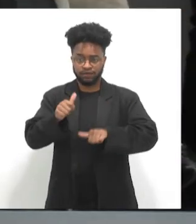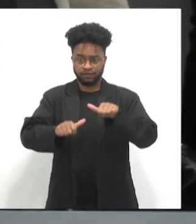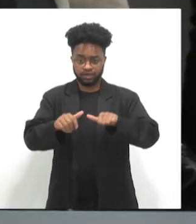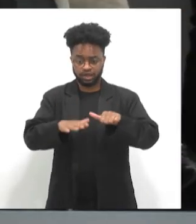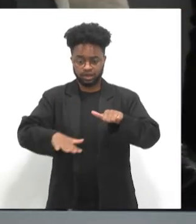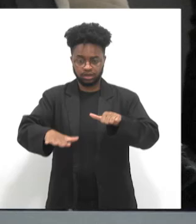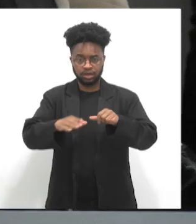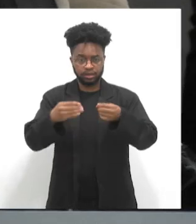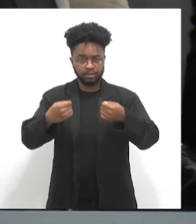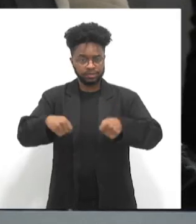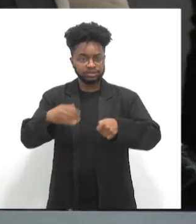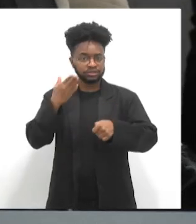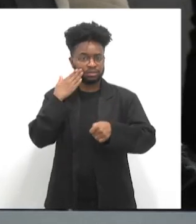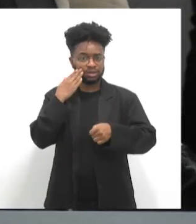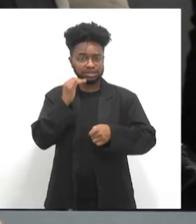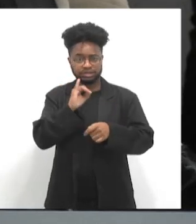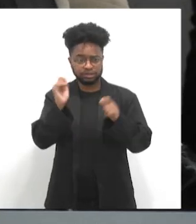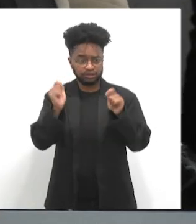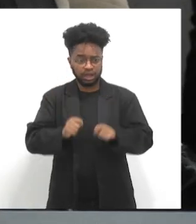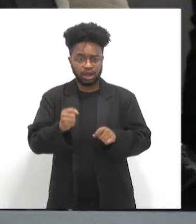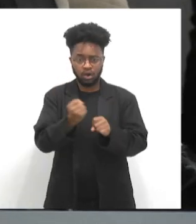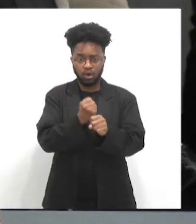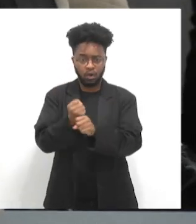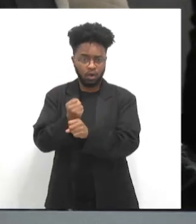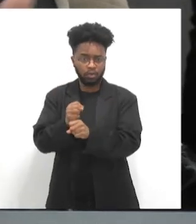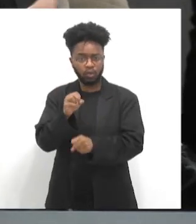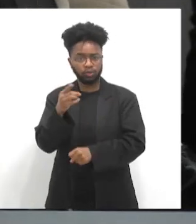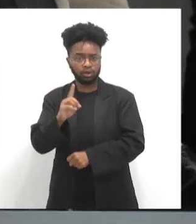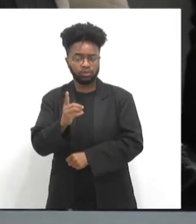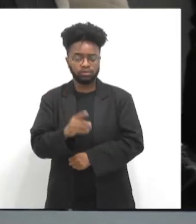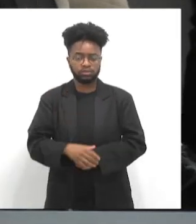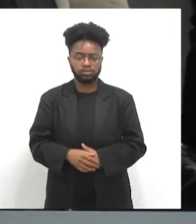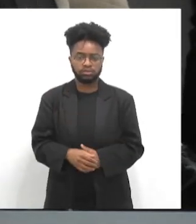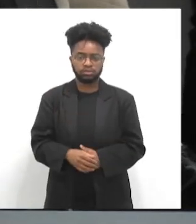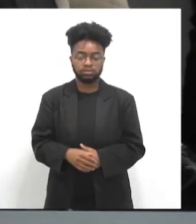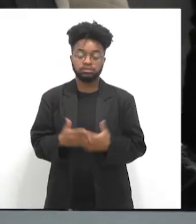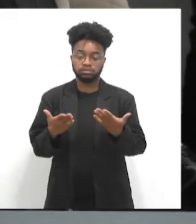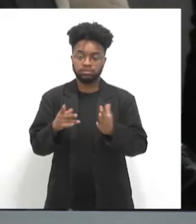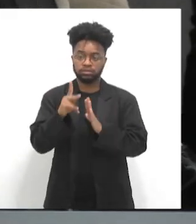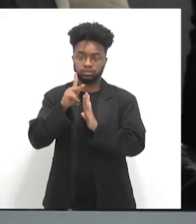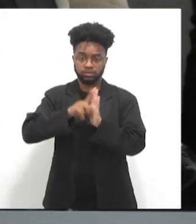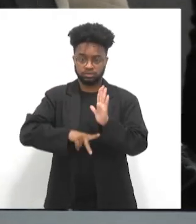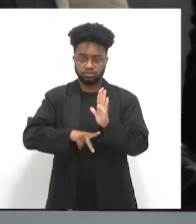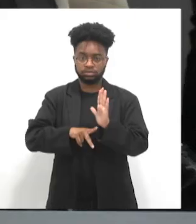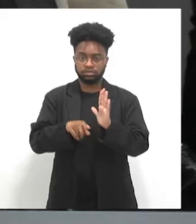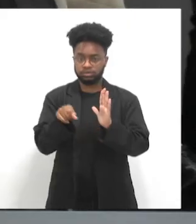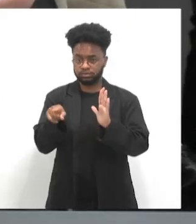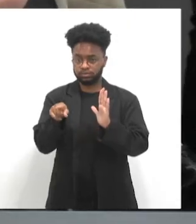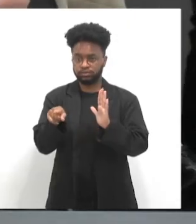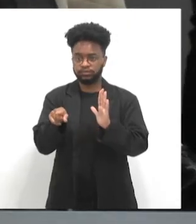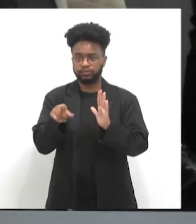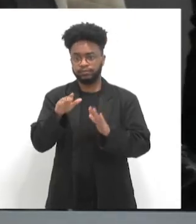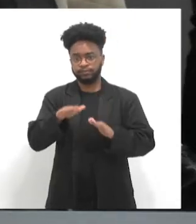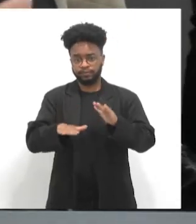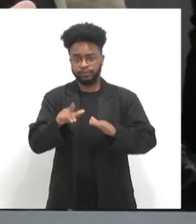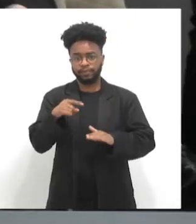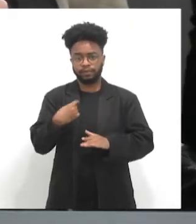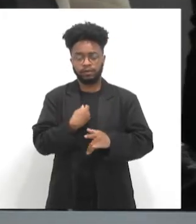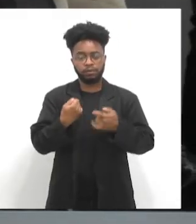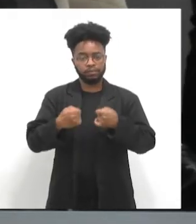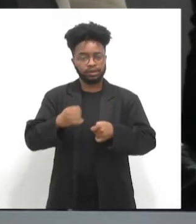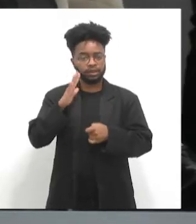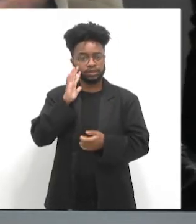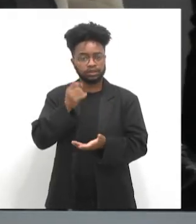qual é o potencial construtivo do mesmo. Então, esse é um dos projetos que talvez a gente tenha que